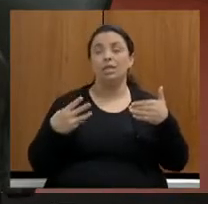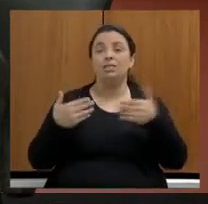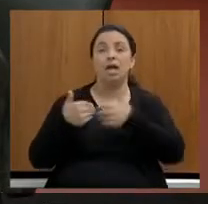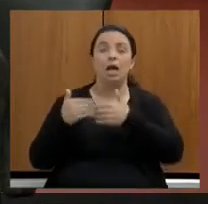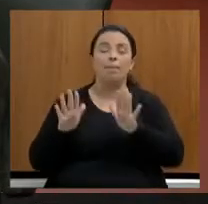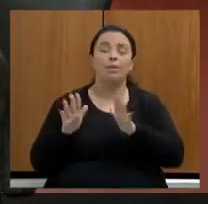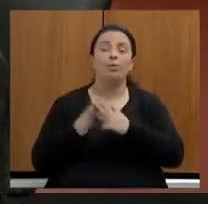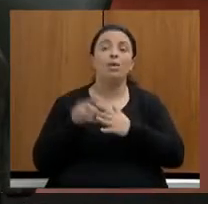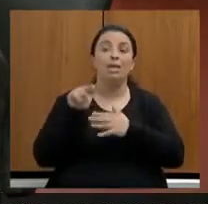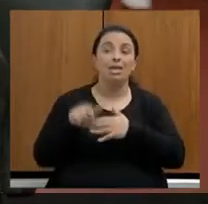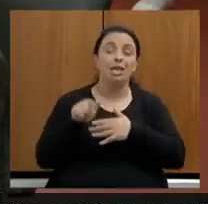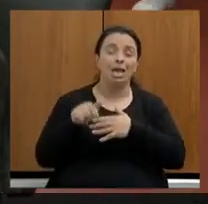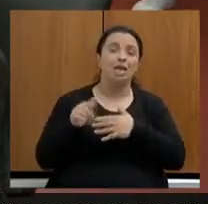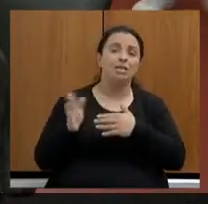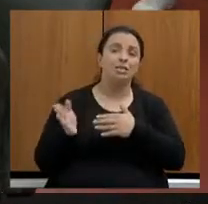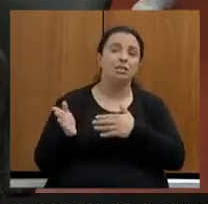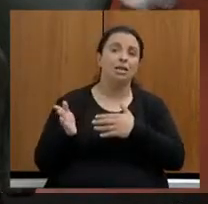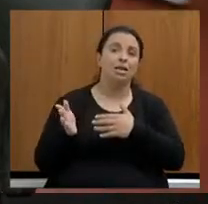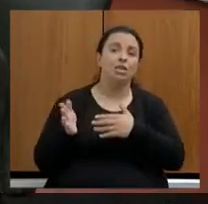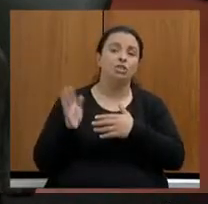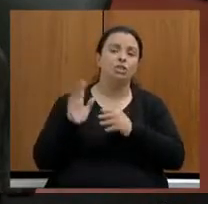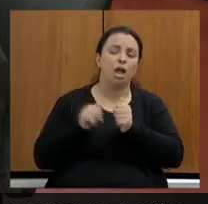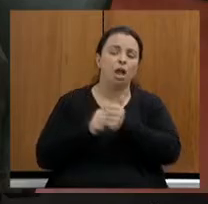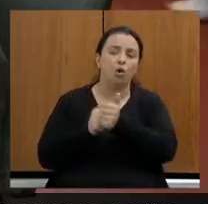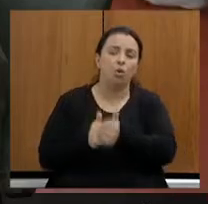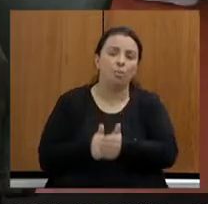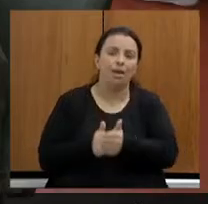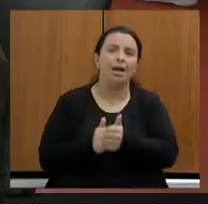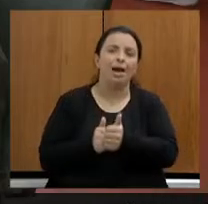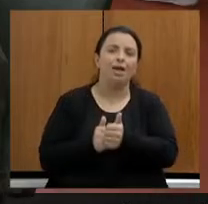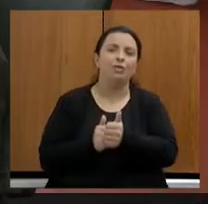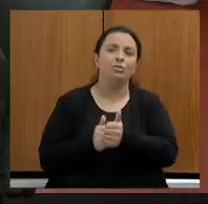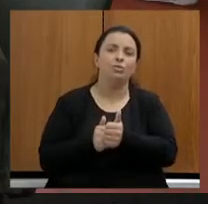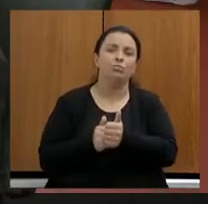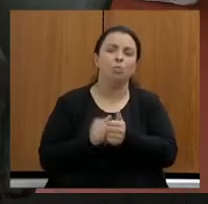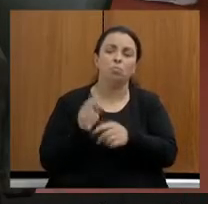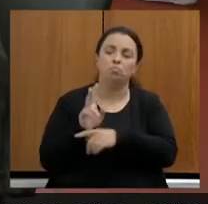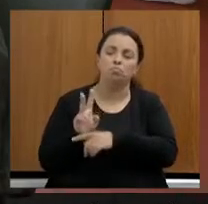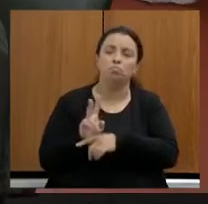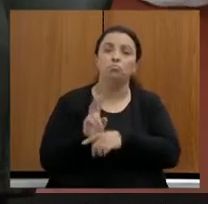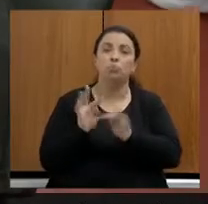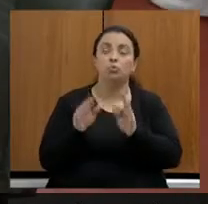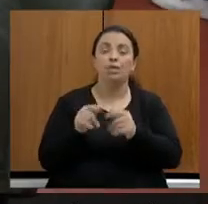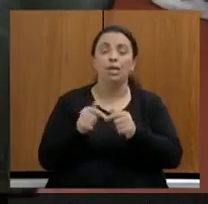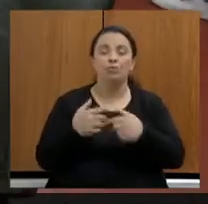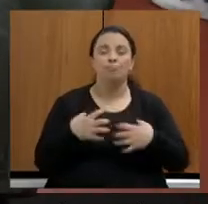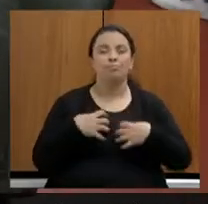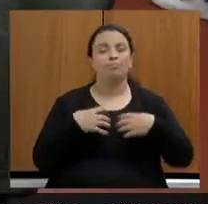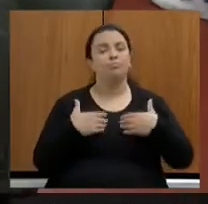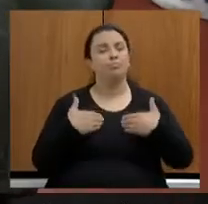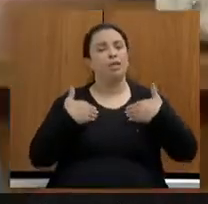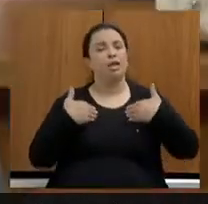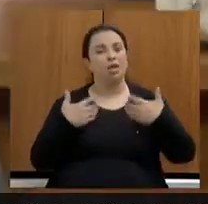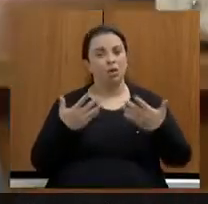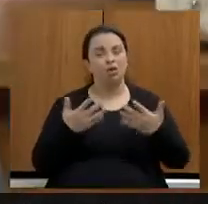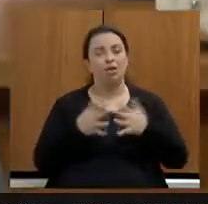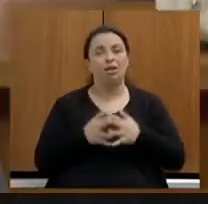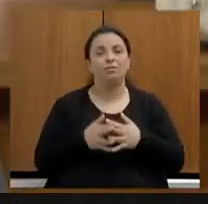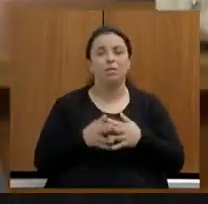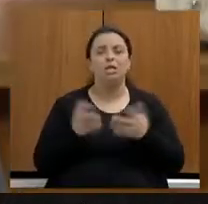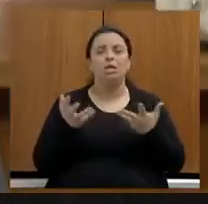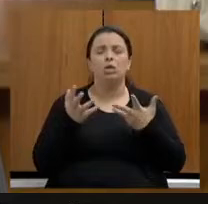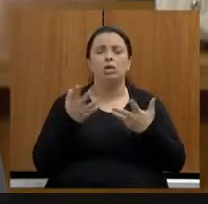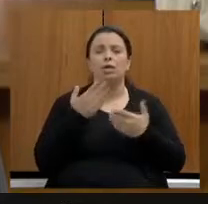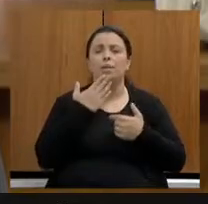muito Estreita né e isso é um orgulho enorme para nós sabe Deputado eu queria deixar como